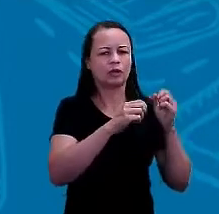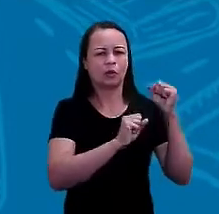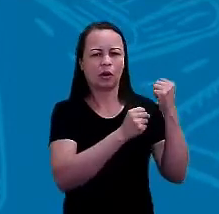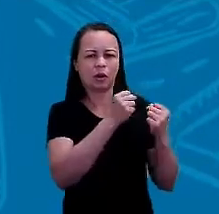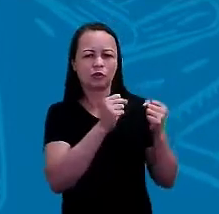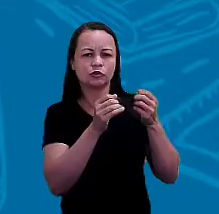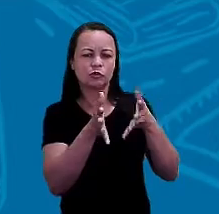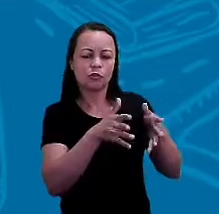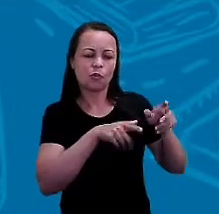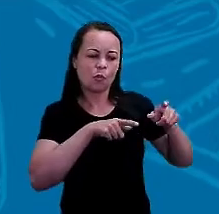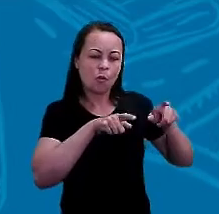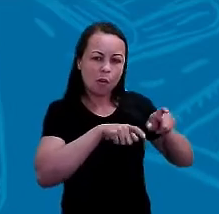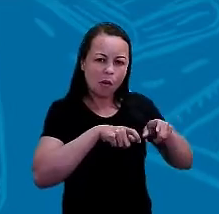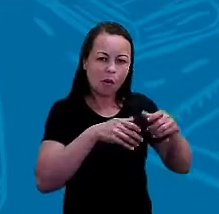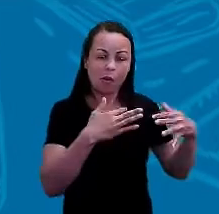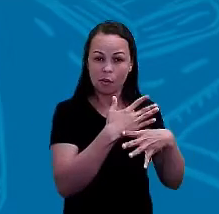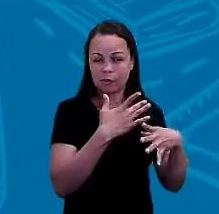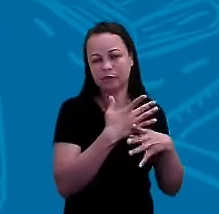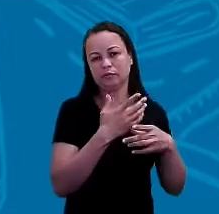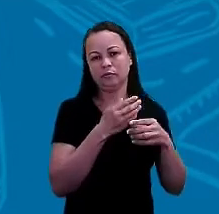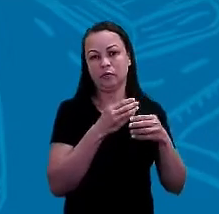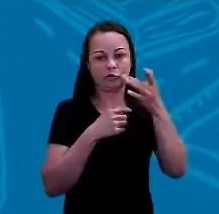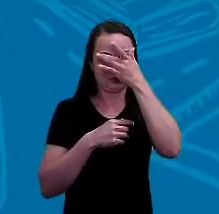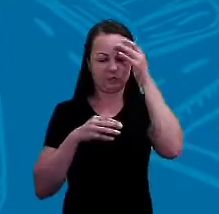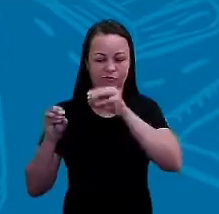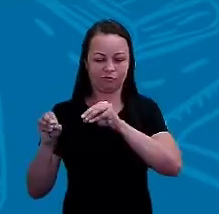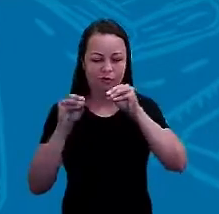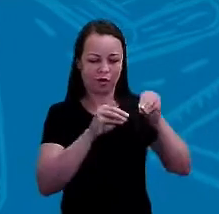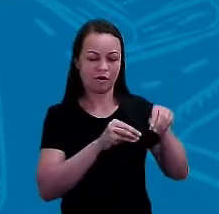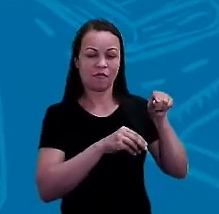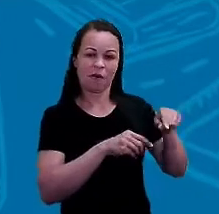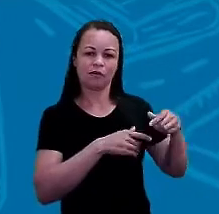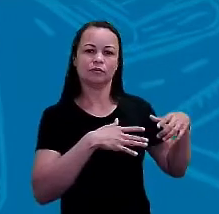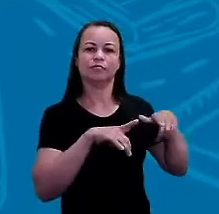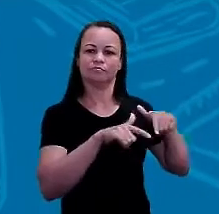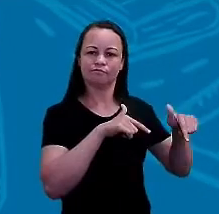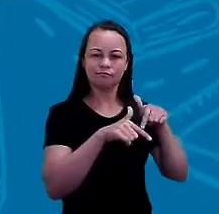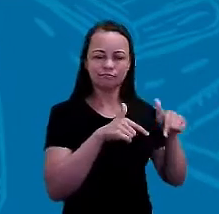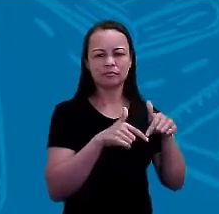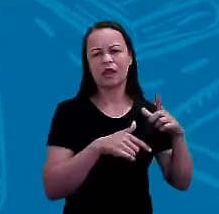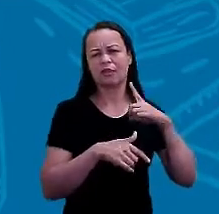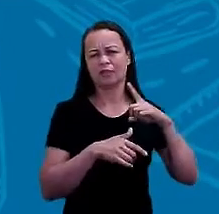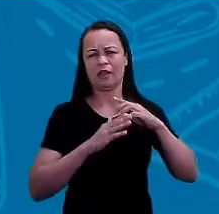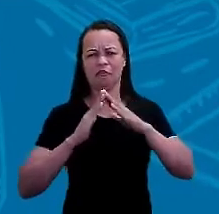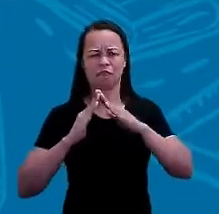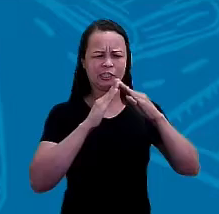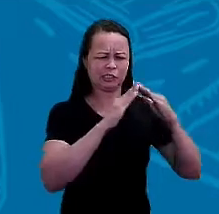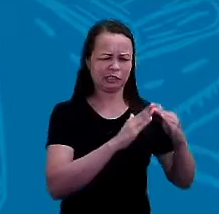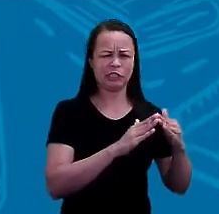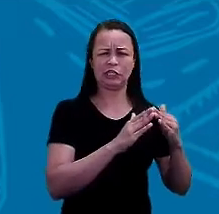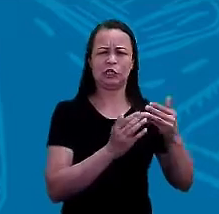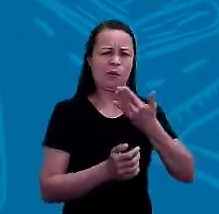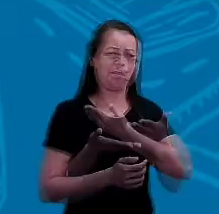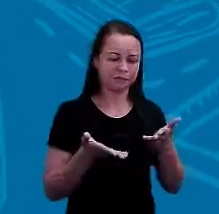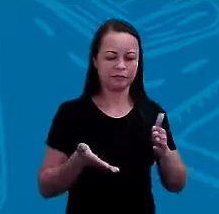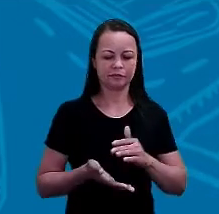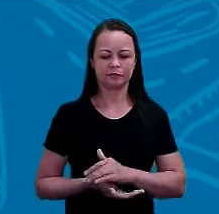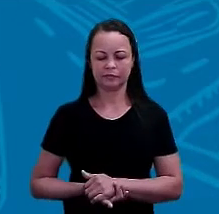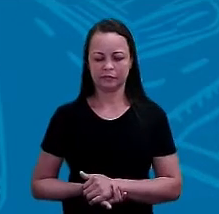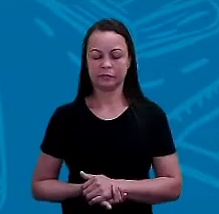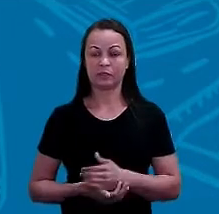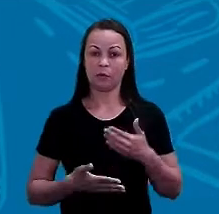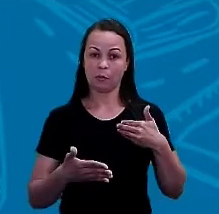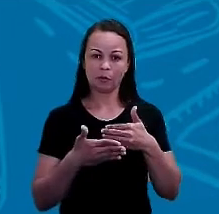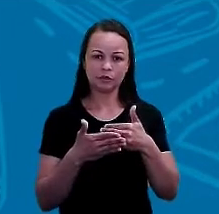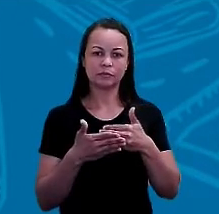localidades, vão ali para trabalhar. Então, são comunidades grandes. Você tem muitos vizinhos, muitos amigos e assim por diante. É uma